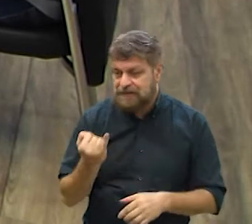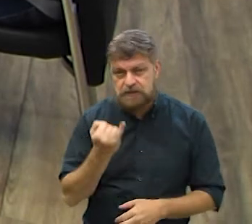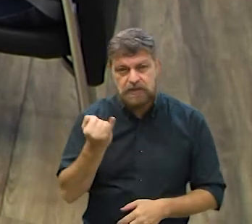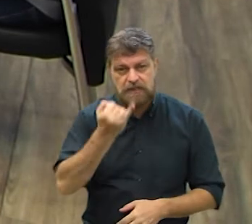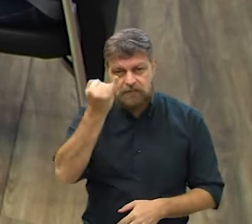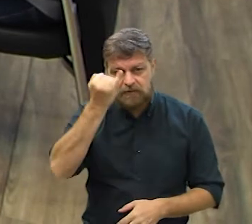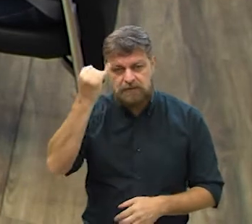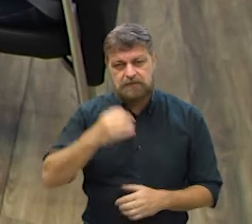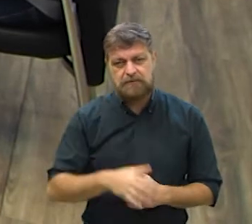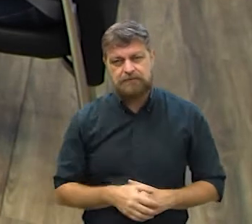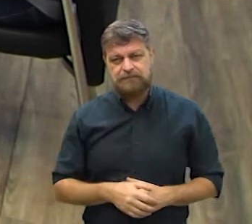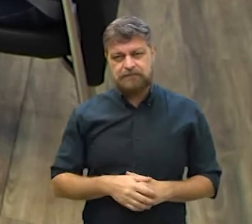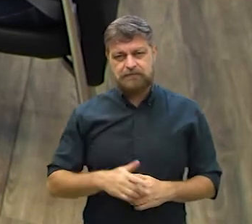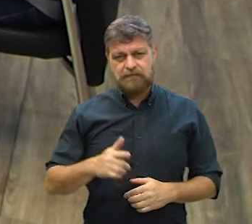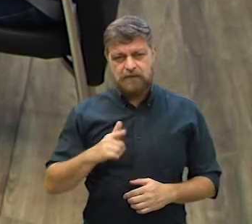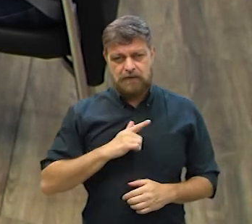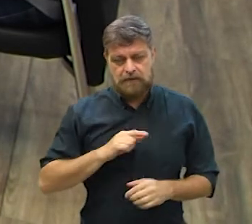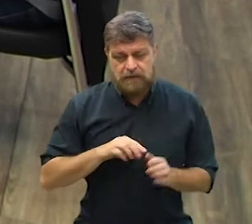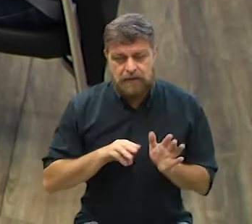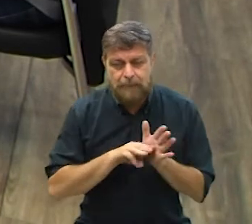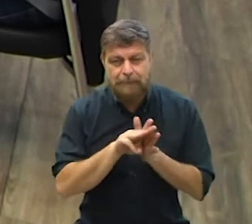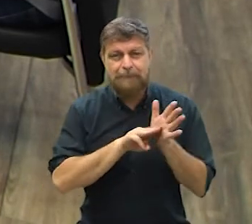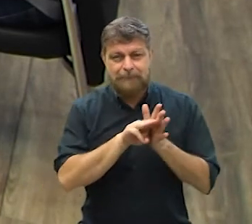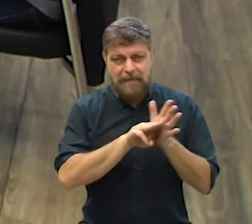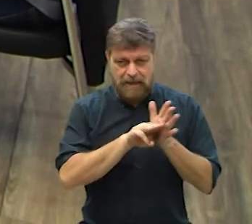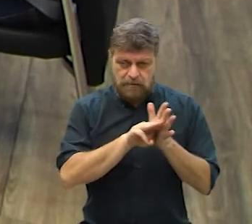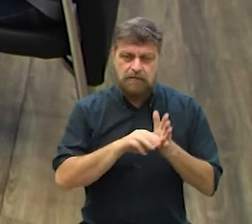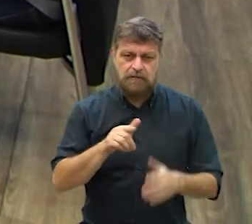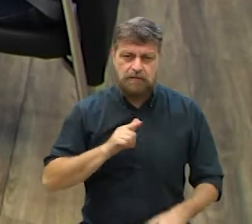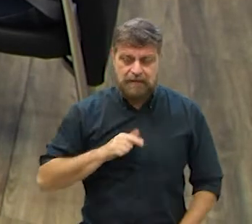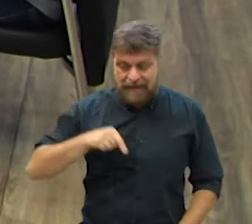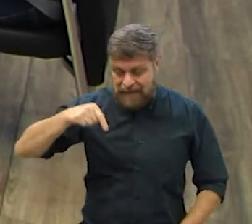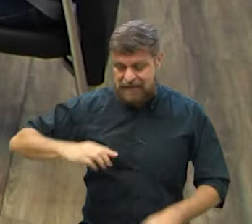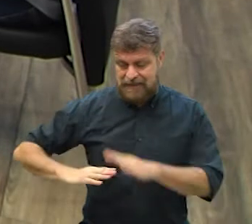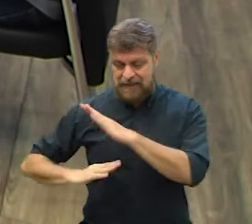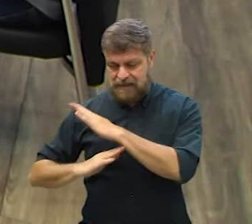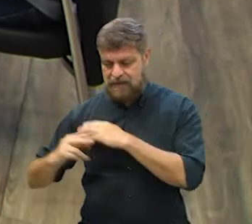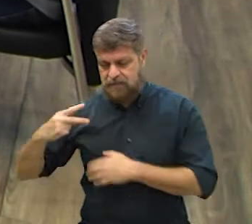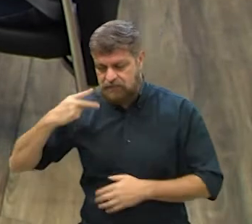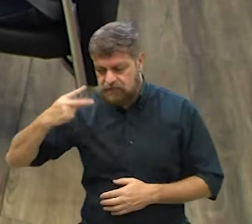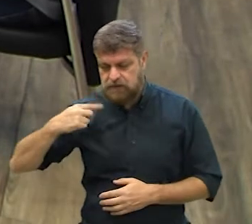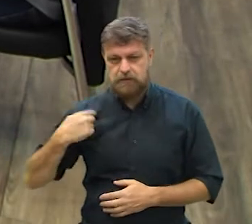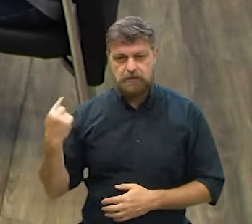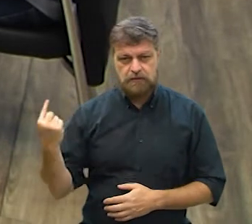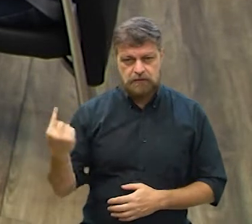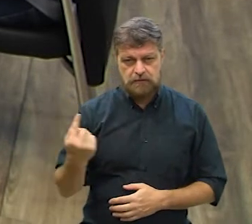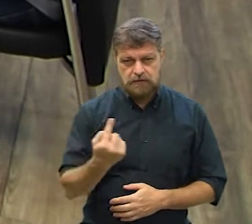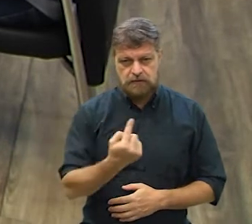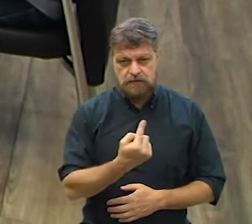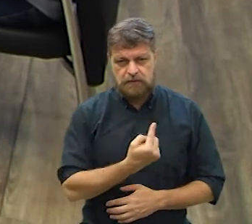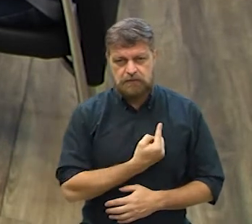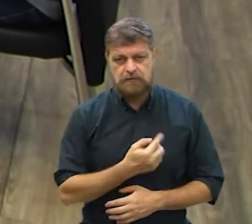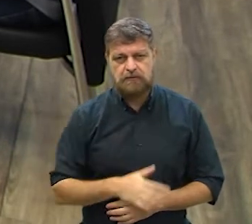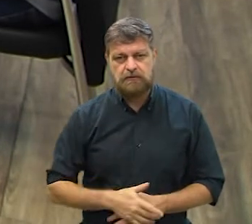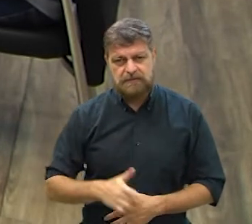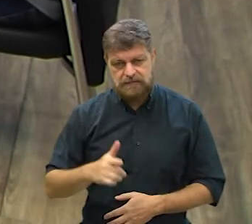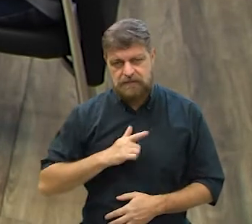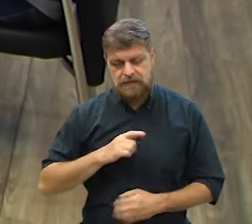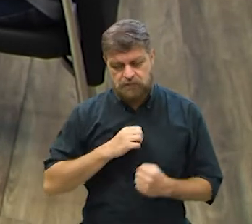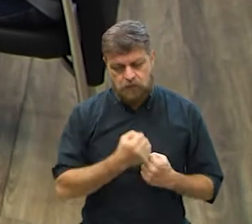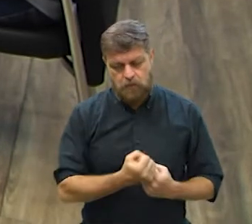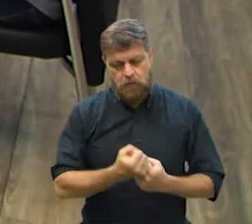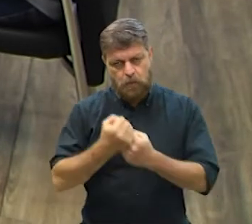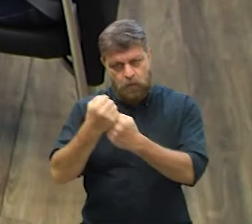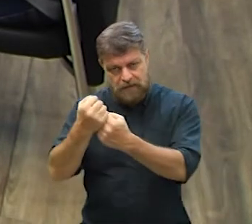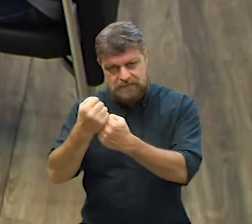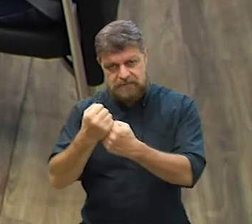importante. Importante, né? Então, tem alguns métodos, né? Mas também tem aqui a Câmara de Vereadores. Nós, geralmente, temos